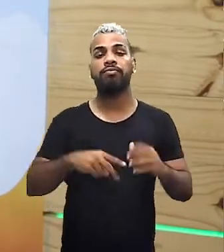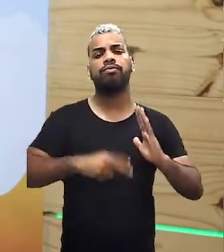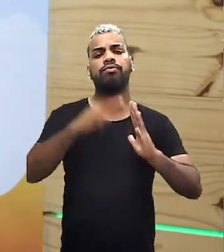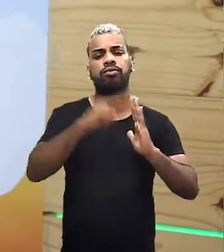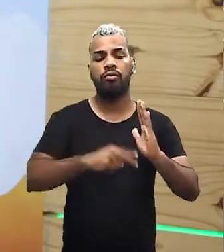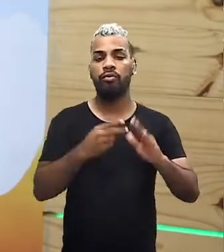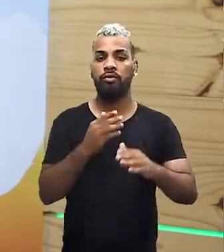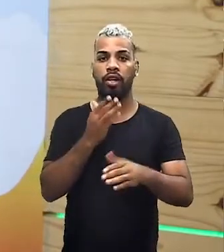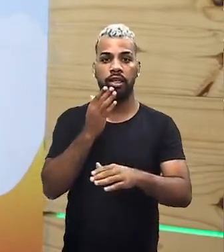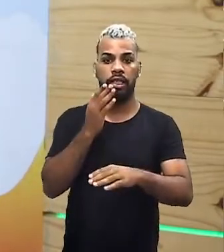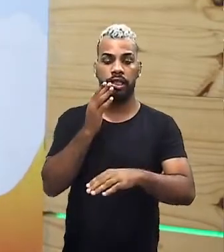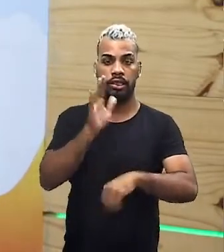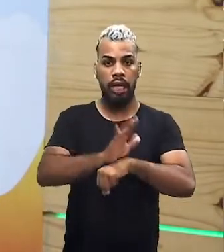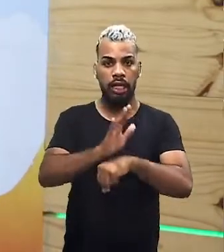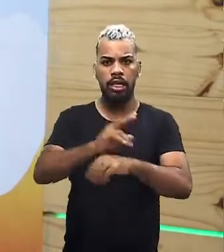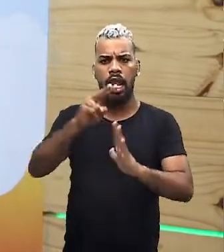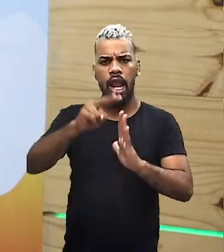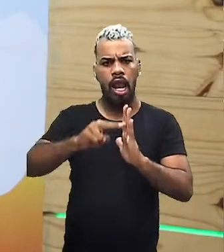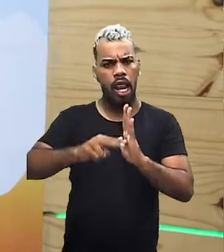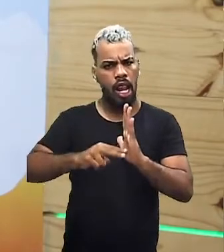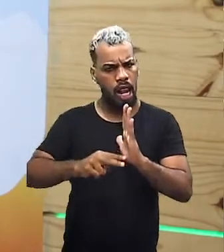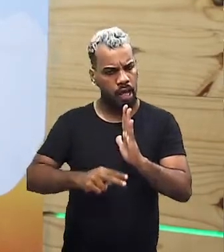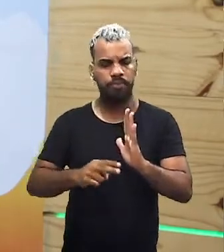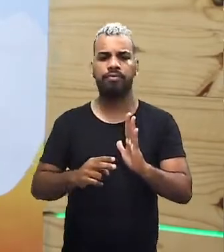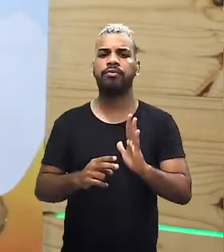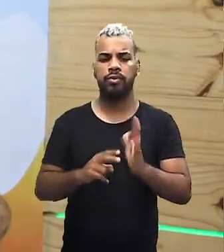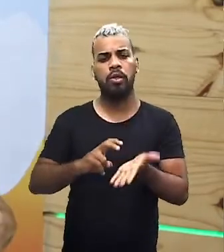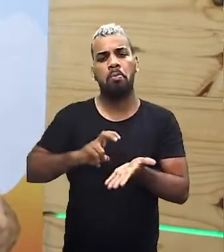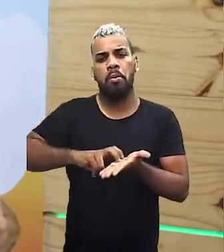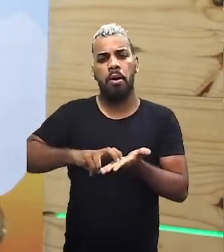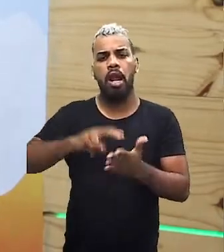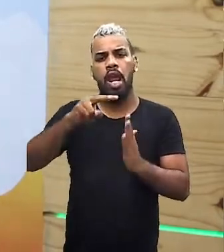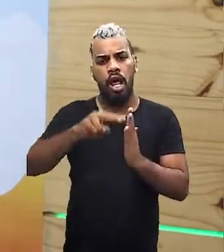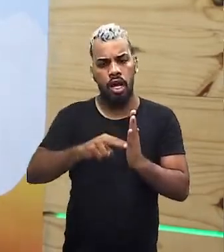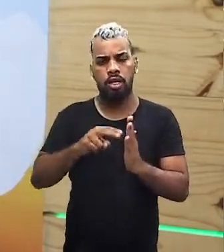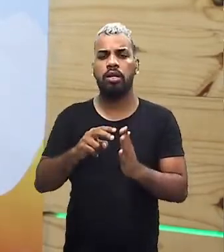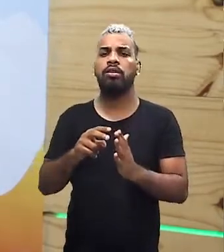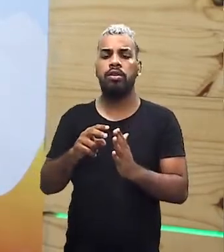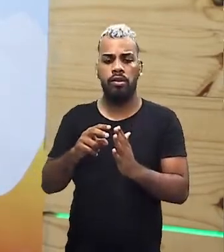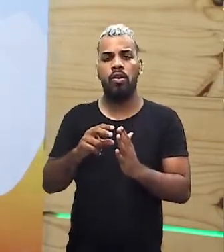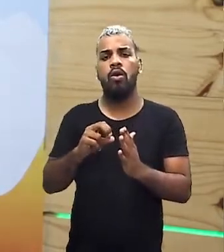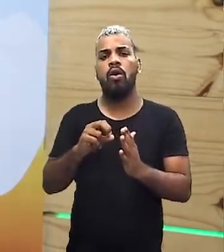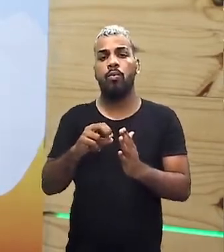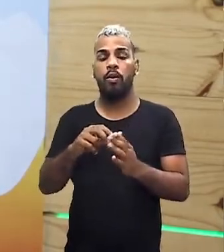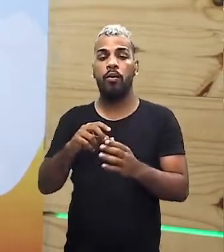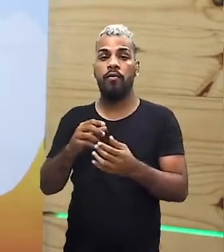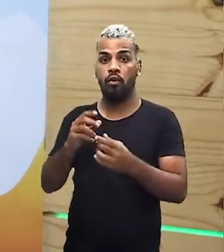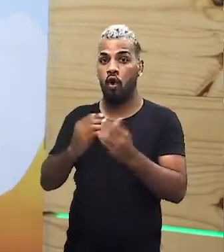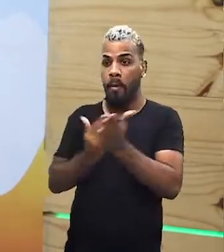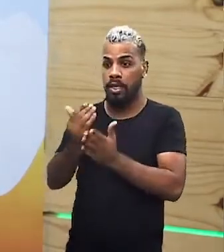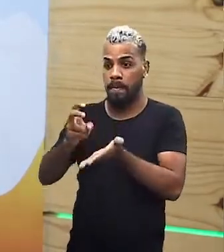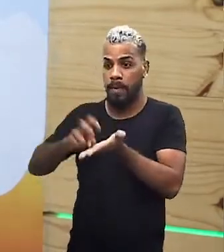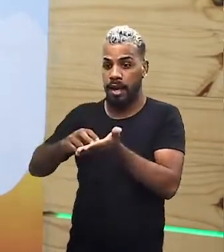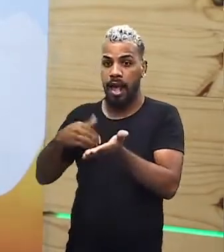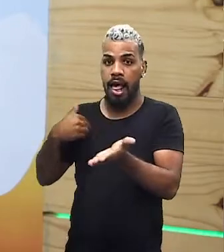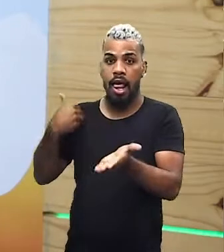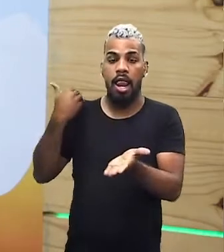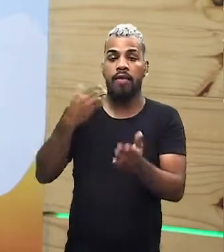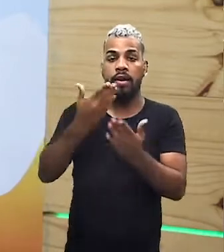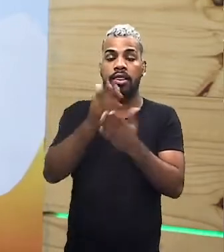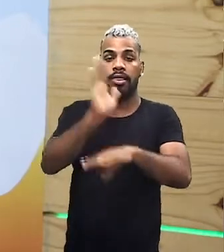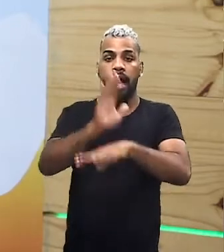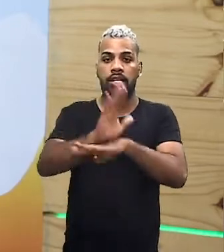tarde inteira. A manhã inteira, se o vestibular for de manhã, o Enem à tarde, vai passar a tarde